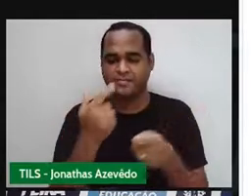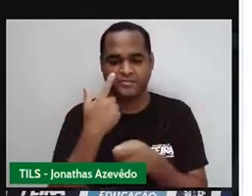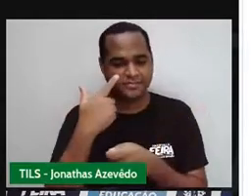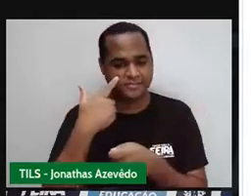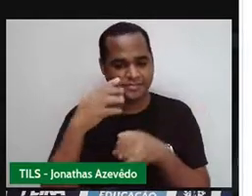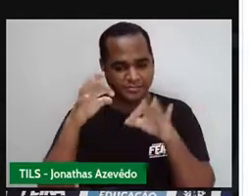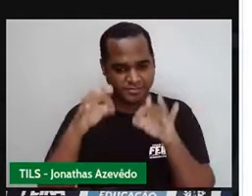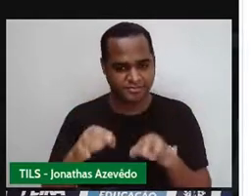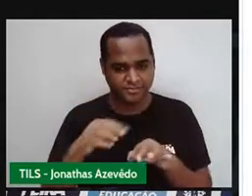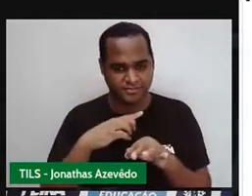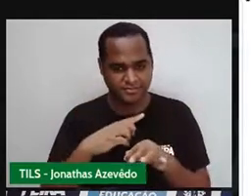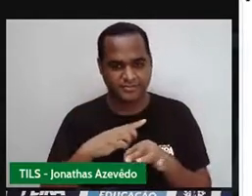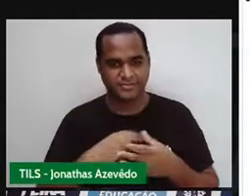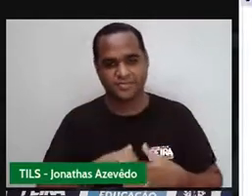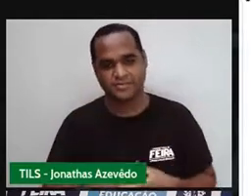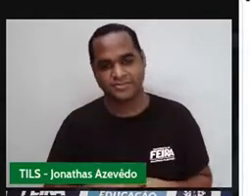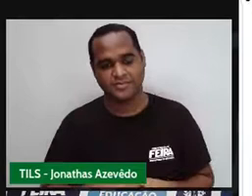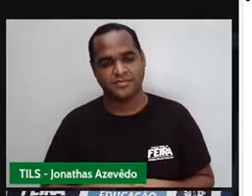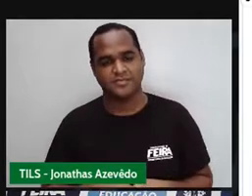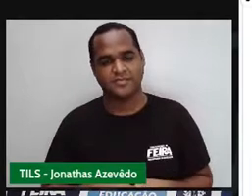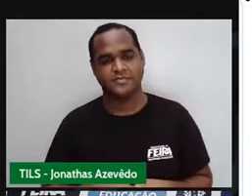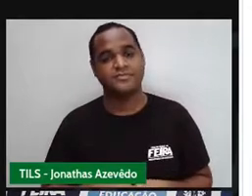forma aqui olha só